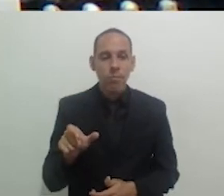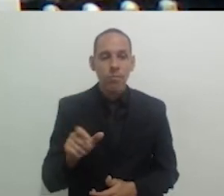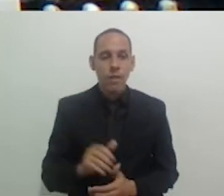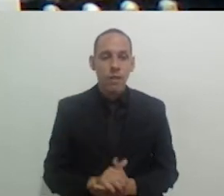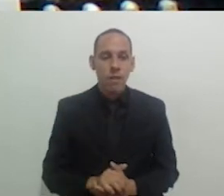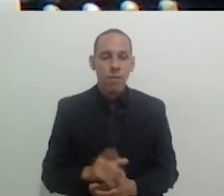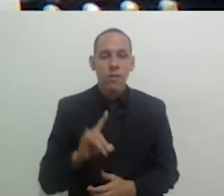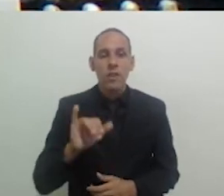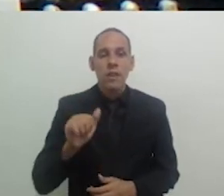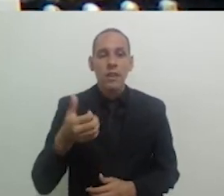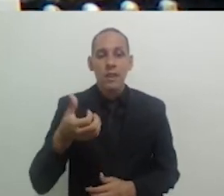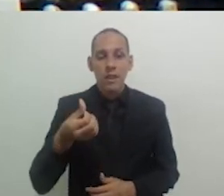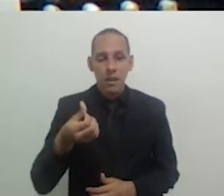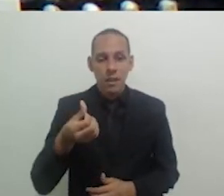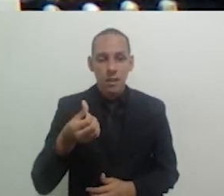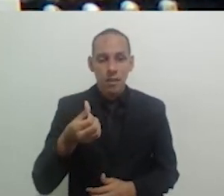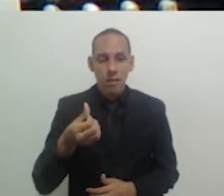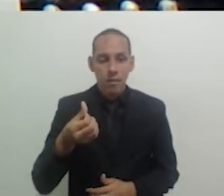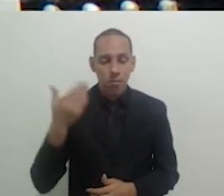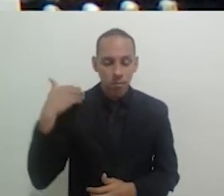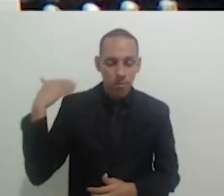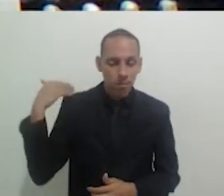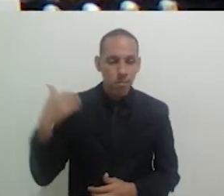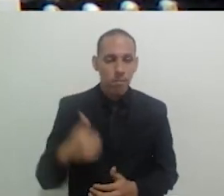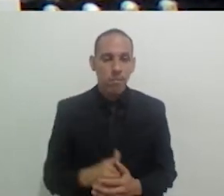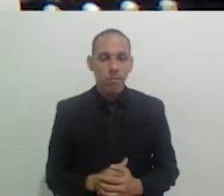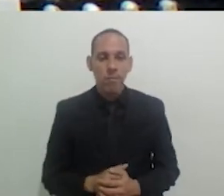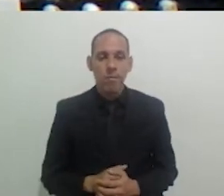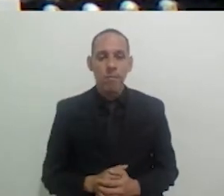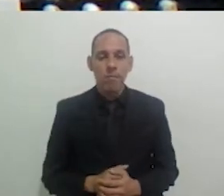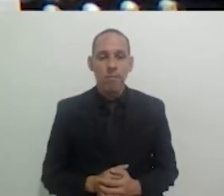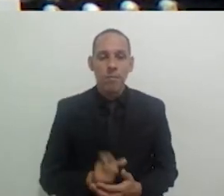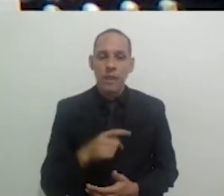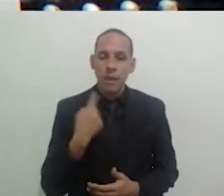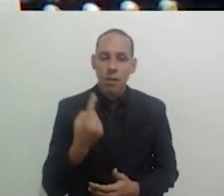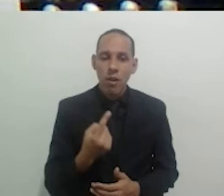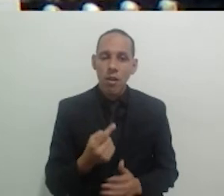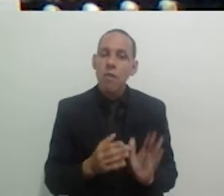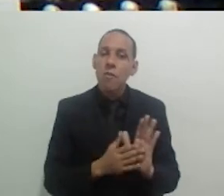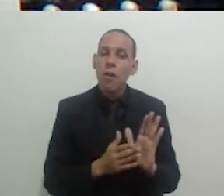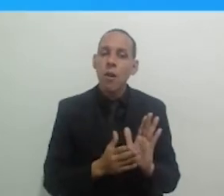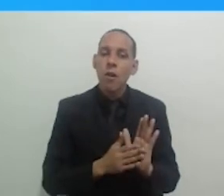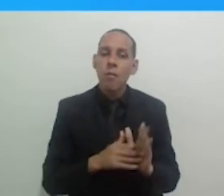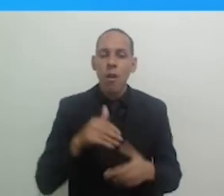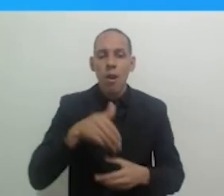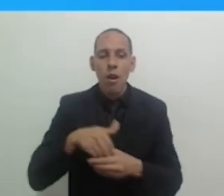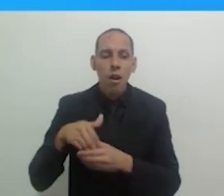16 passado. Estamos propondo esse voto de pesar. Todos aprovam?